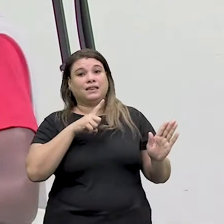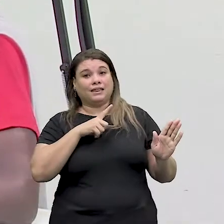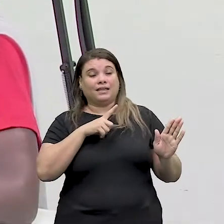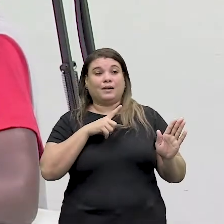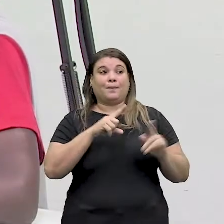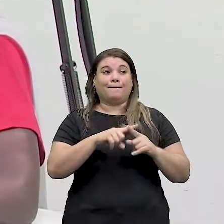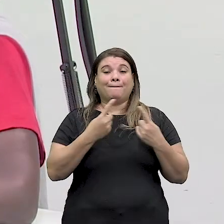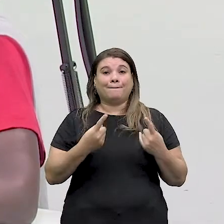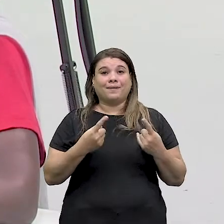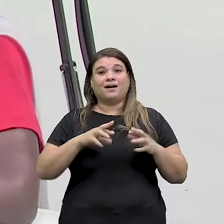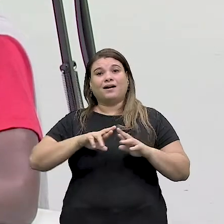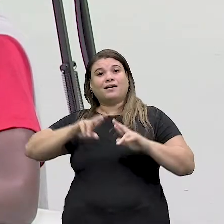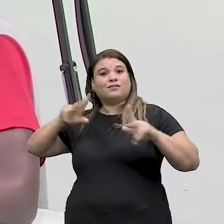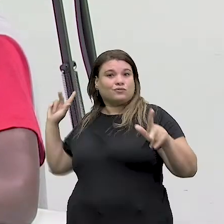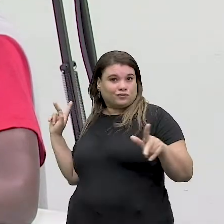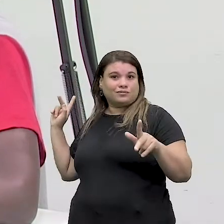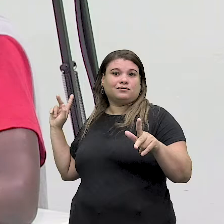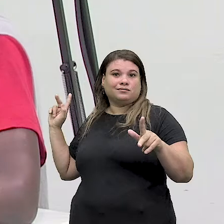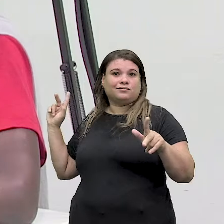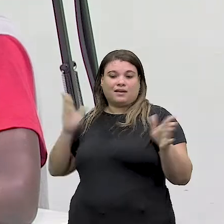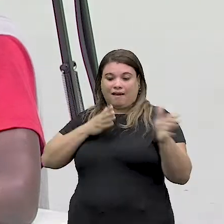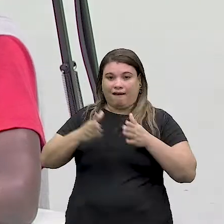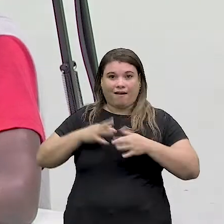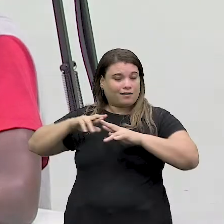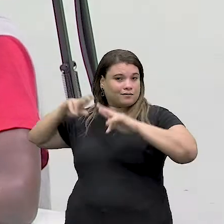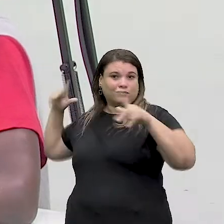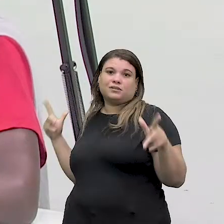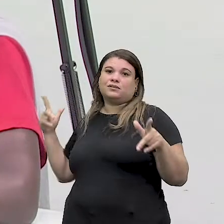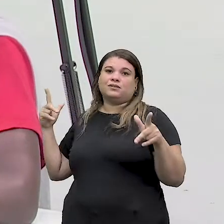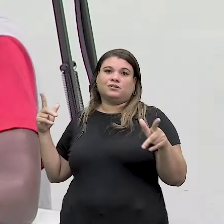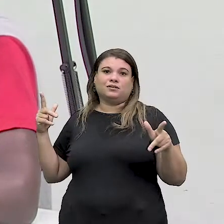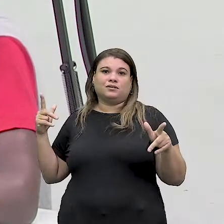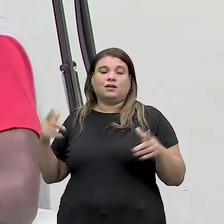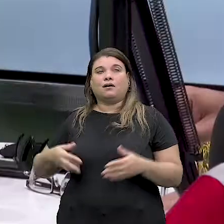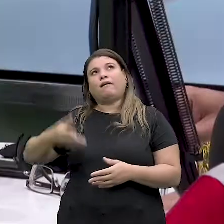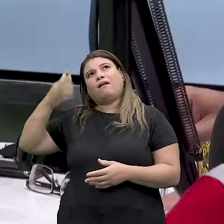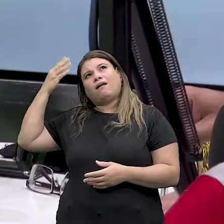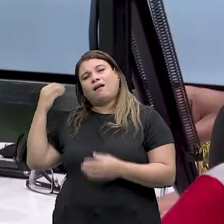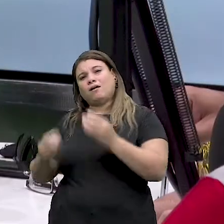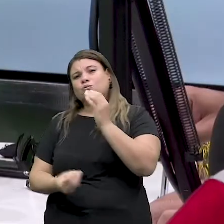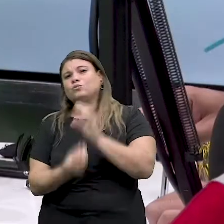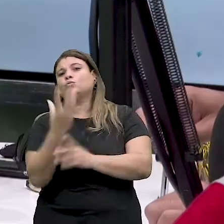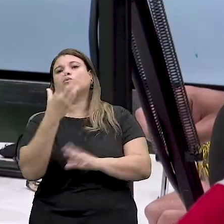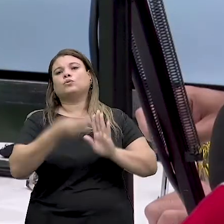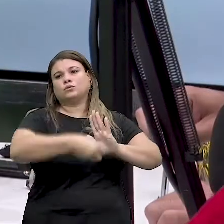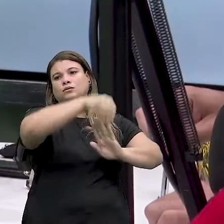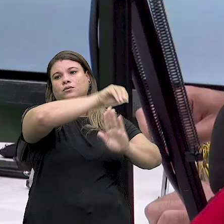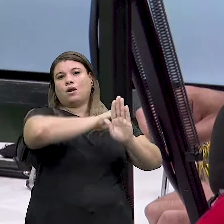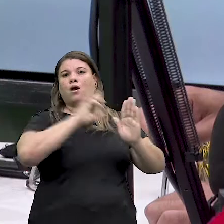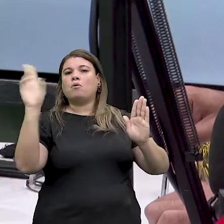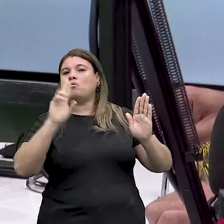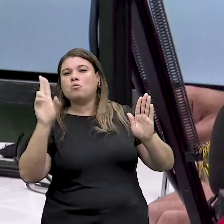gregoriano, ele é de 1500 alguma coisa, ou não? houve uma alteração, né? Porque antes